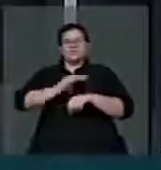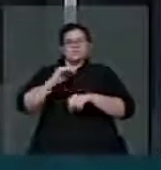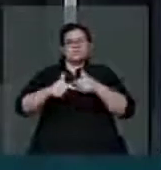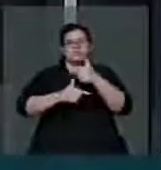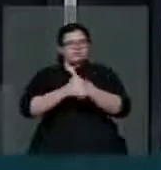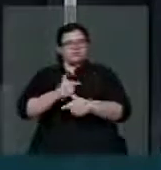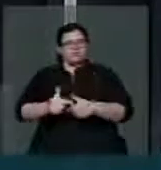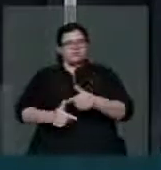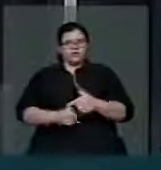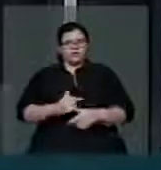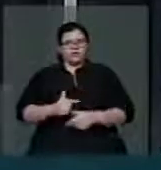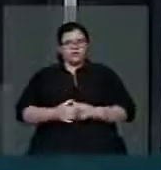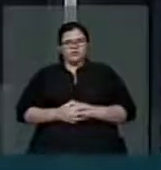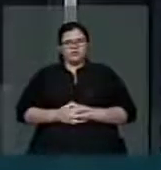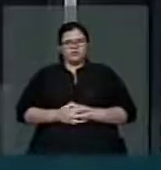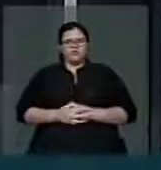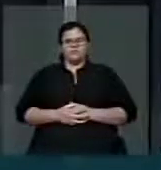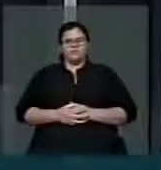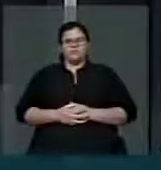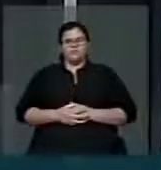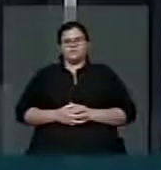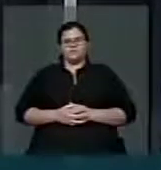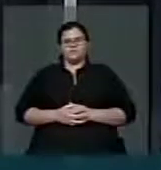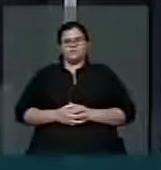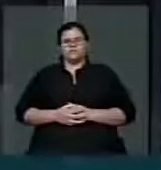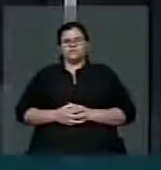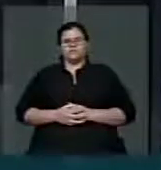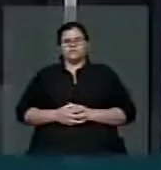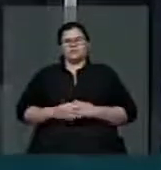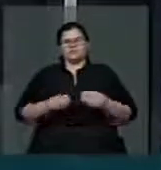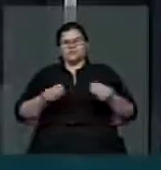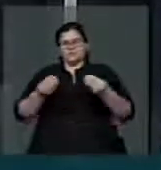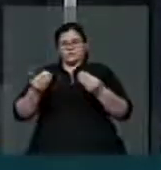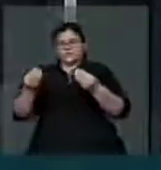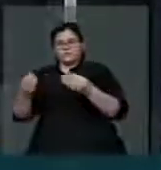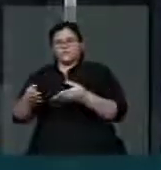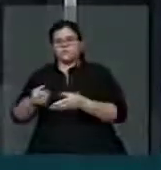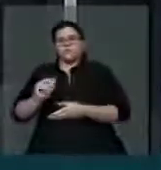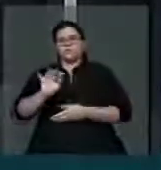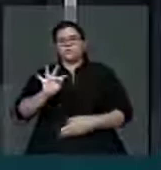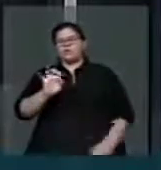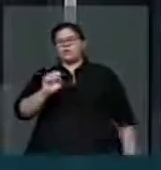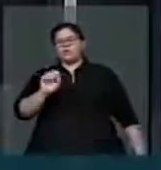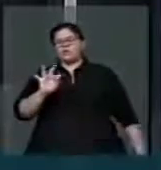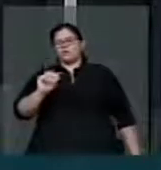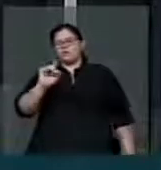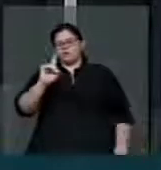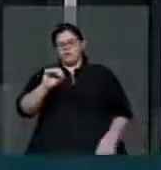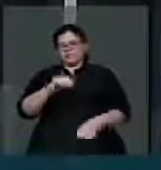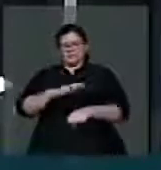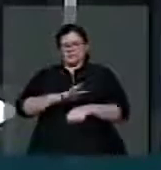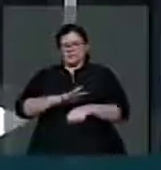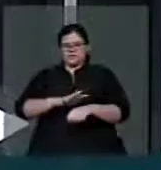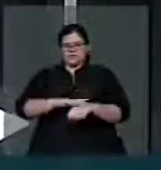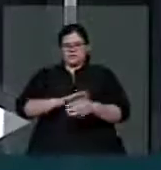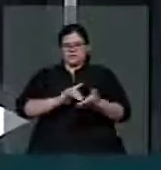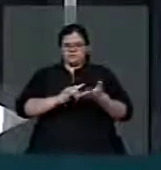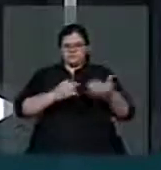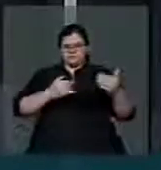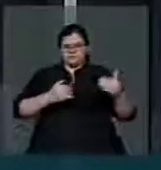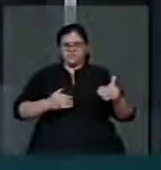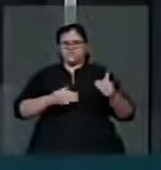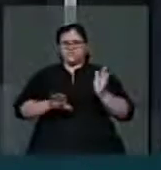Bahia, e mandou um atestado 3 dias antes, que só chegou na